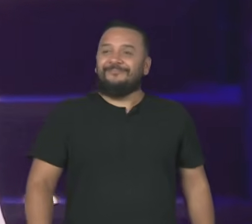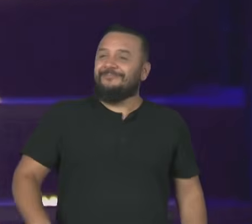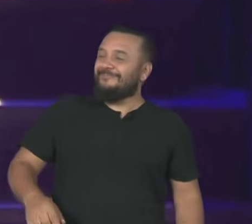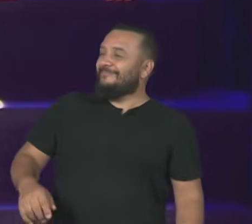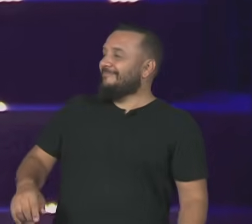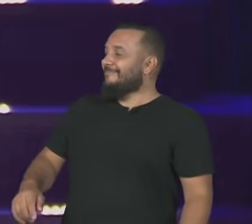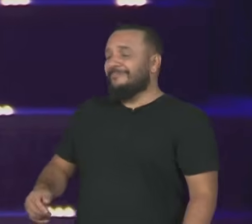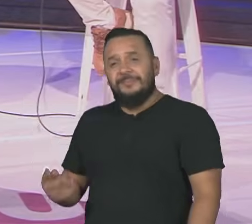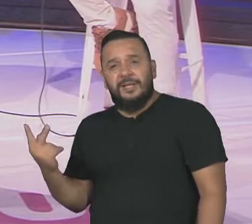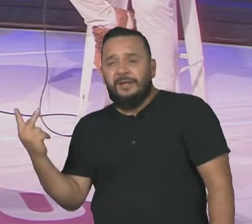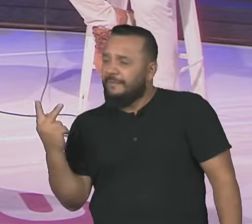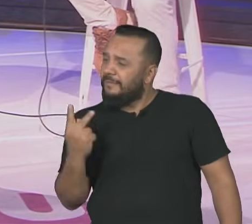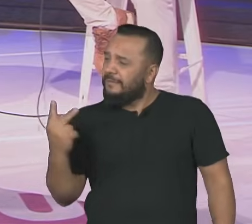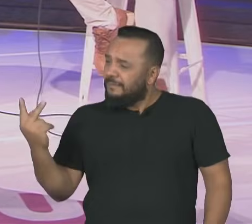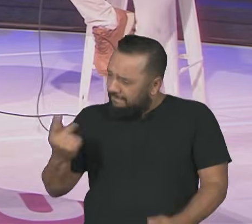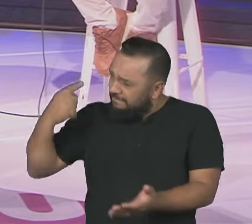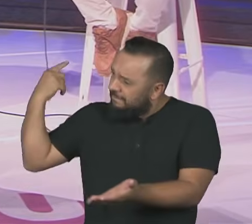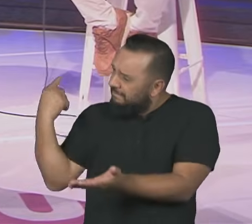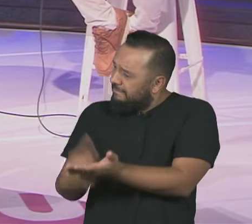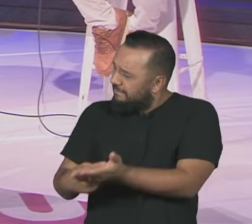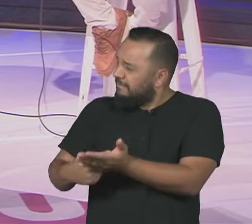Vamos fugir